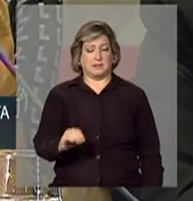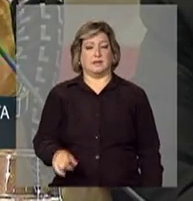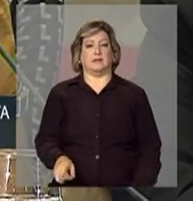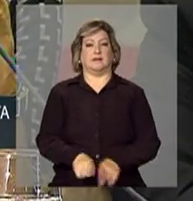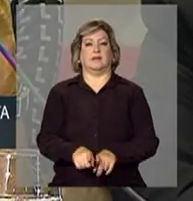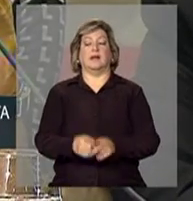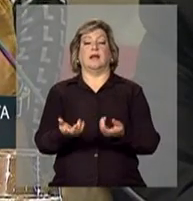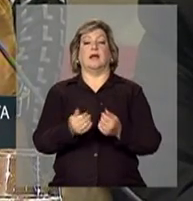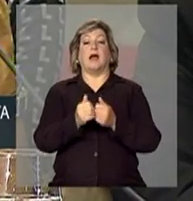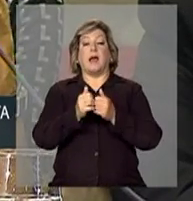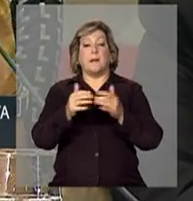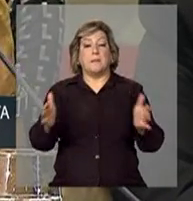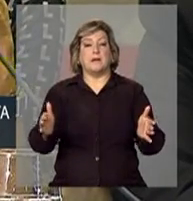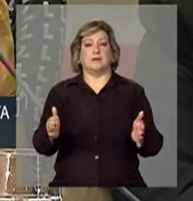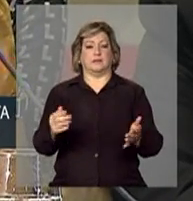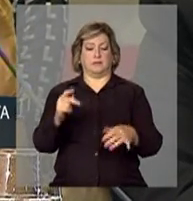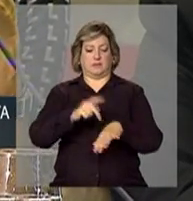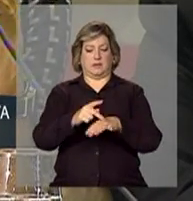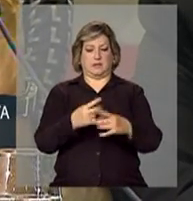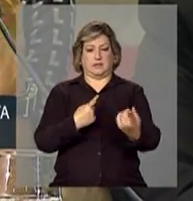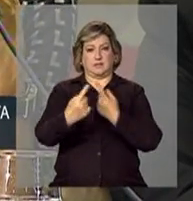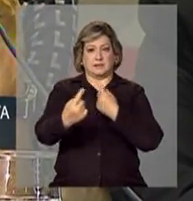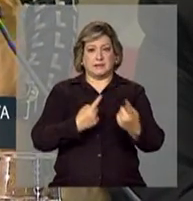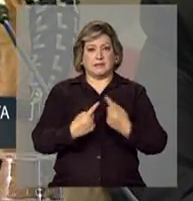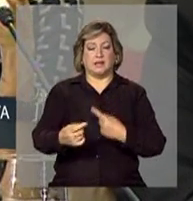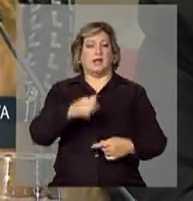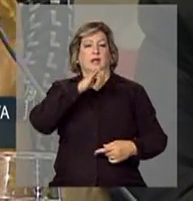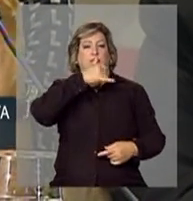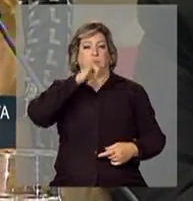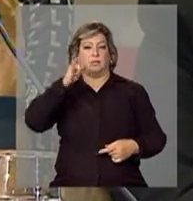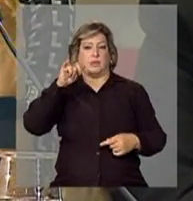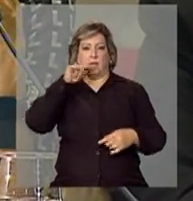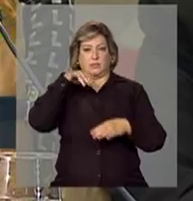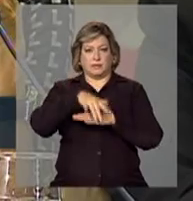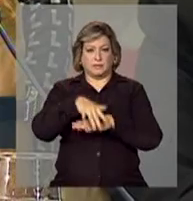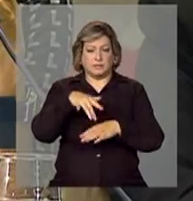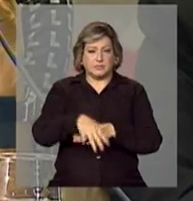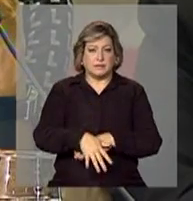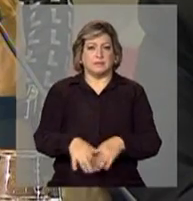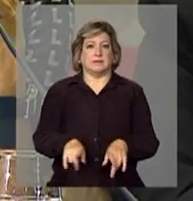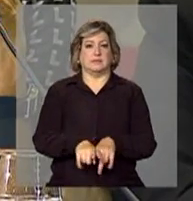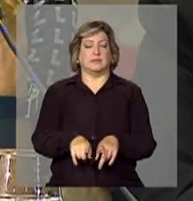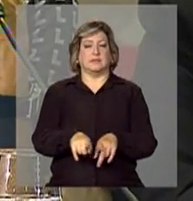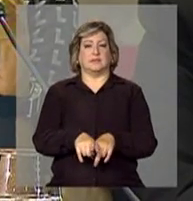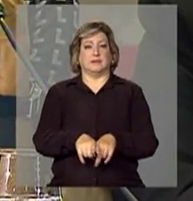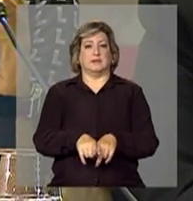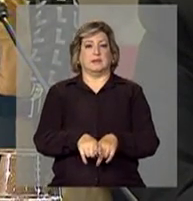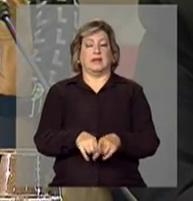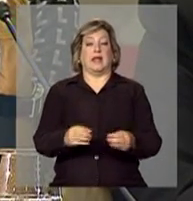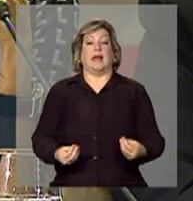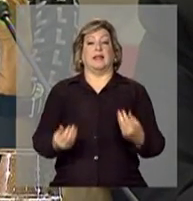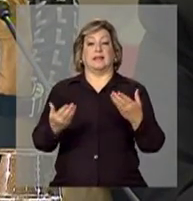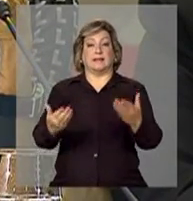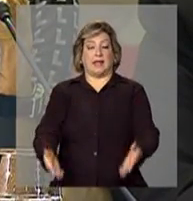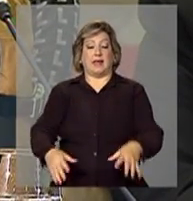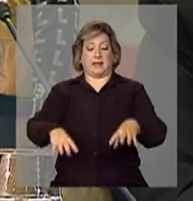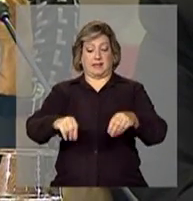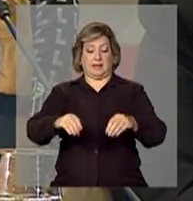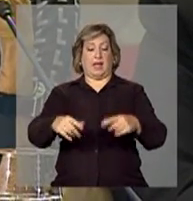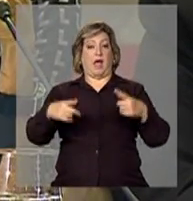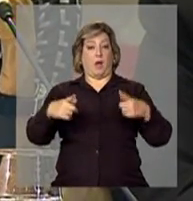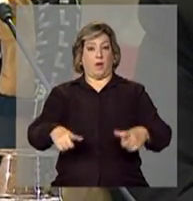de estradas hidrelétricas e entregas, isso é super importante, entregas de terras onde